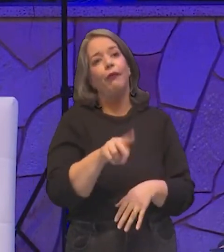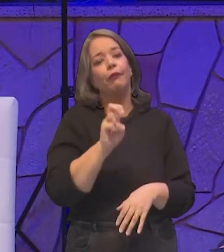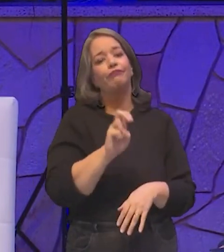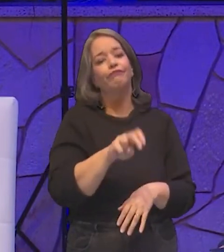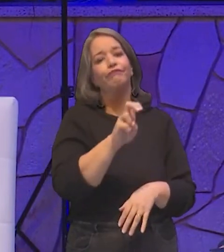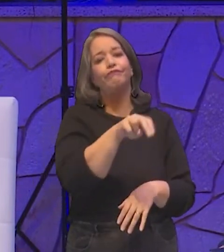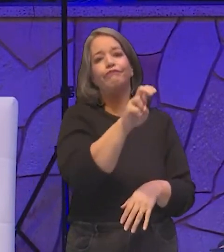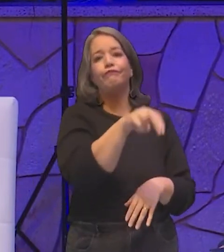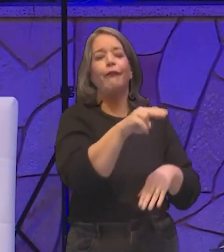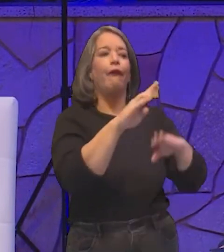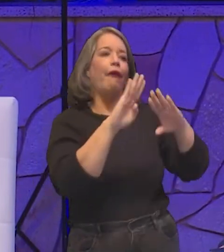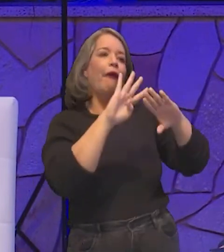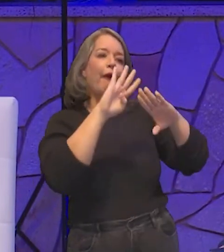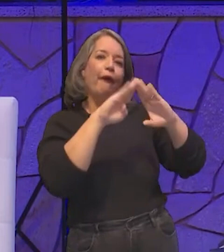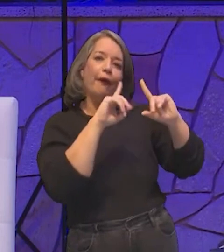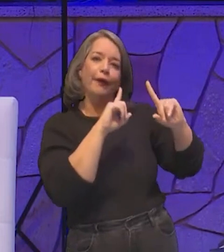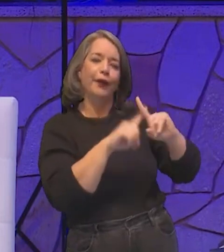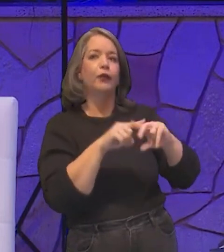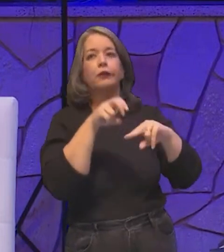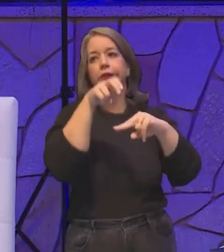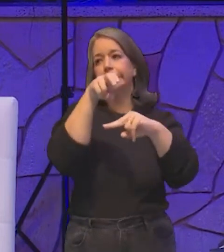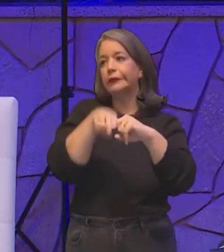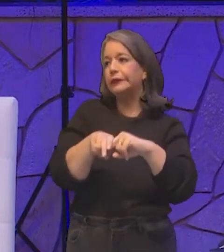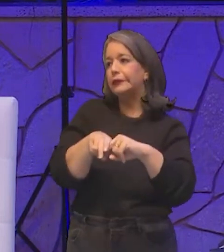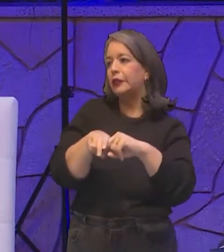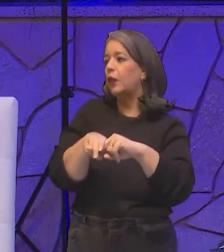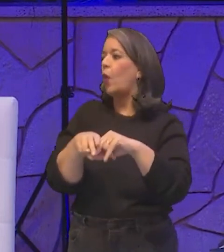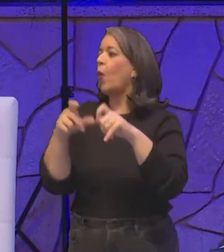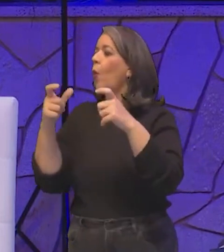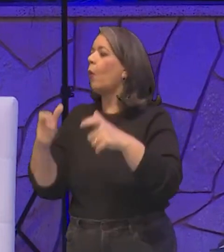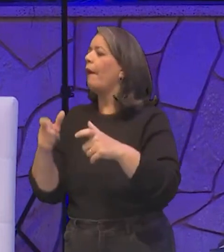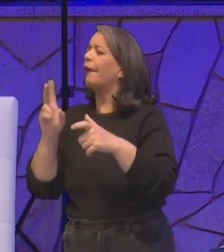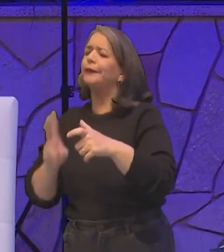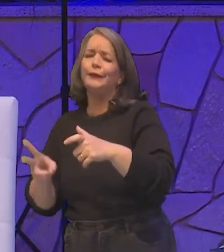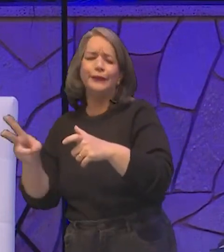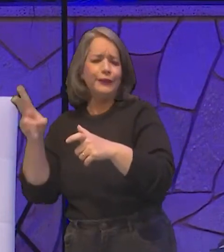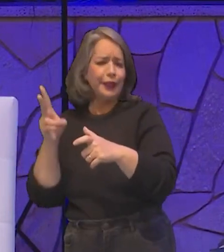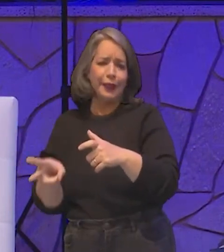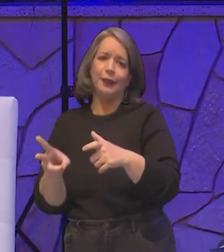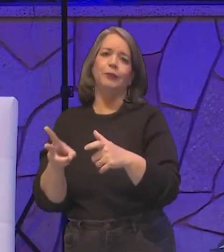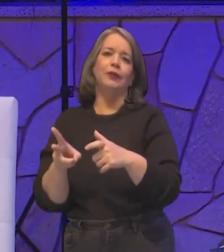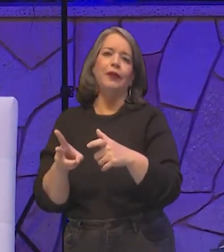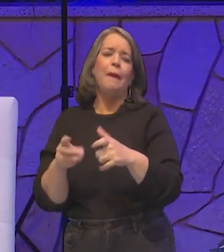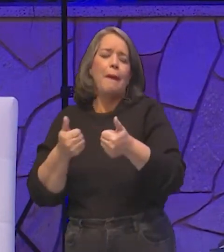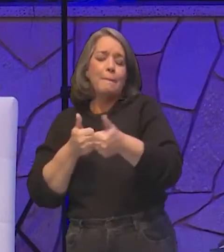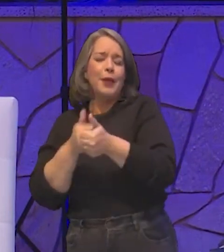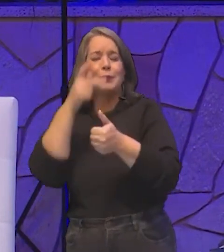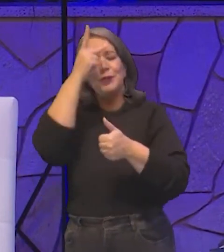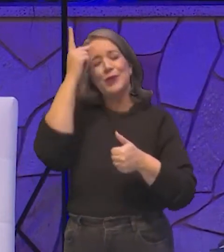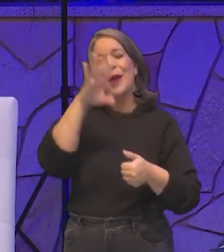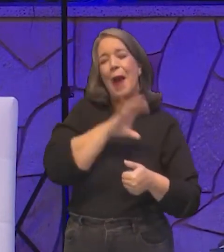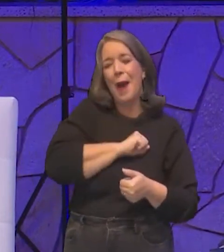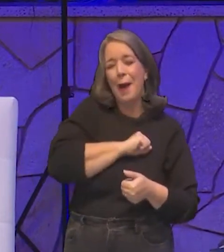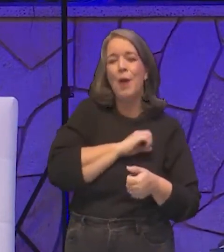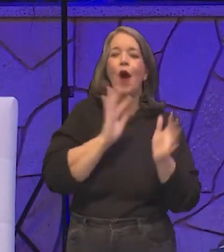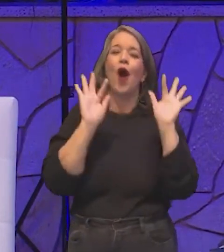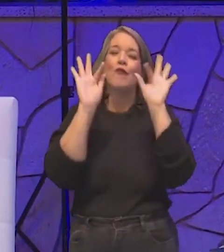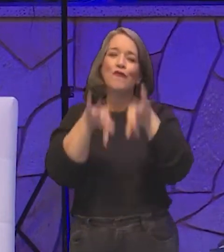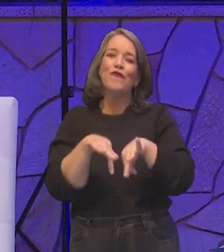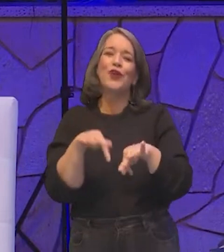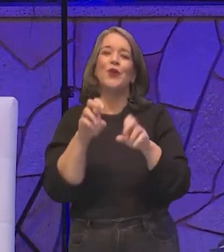sentar no culto, no templo, em um lugar escolhido, perto daquelas pessoas que amamos, abraçá-los ao final do